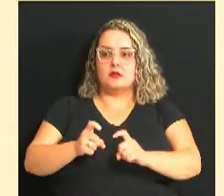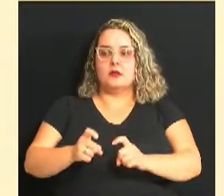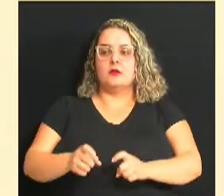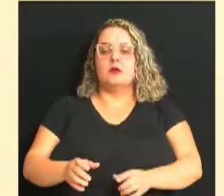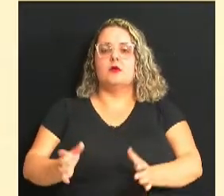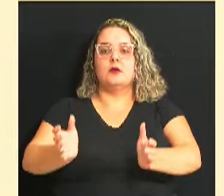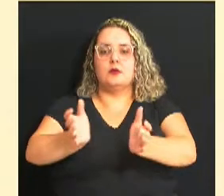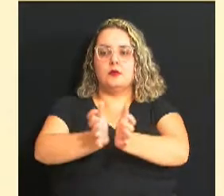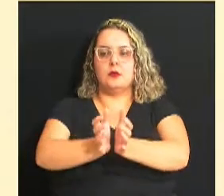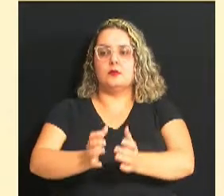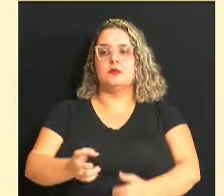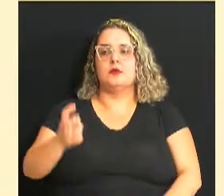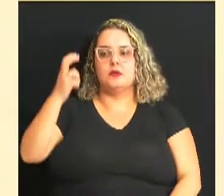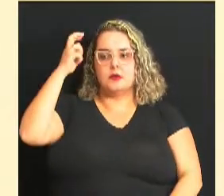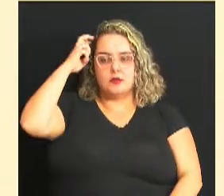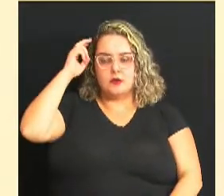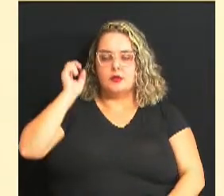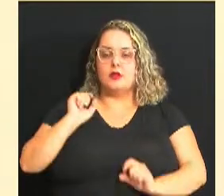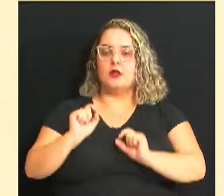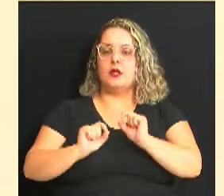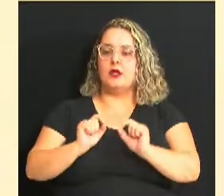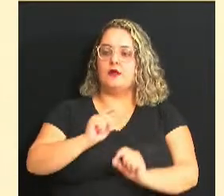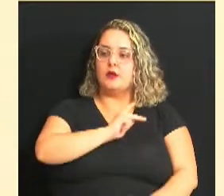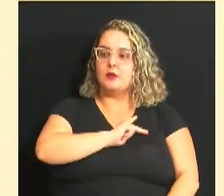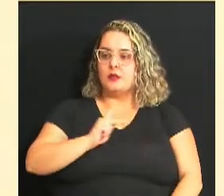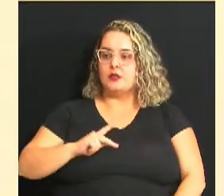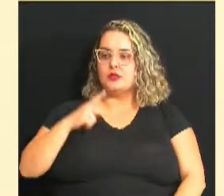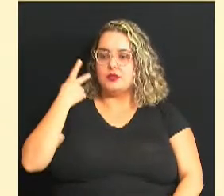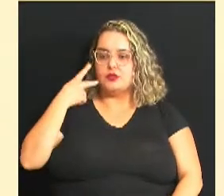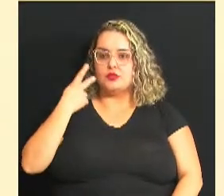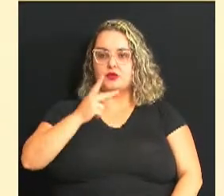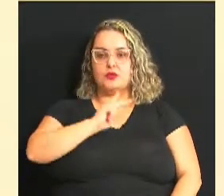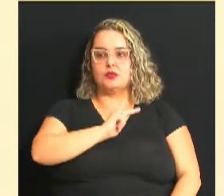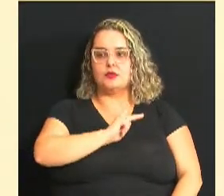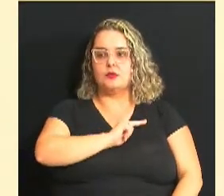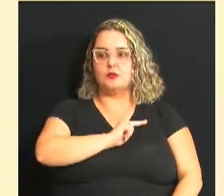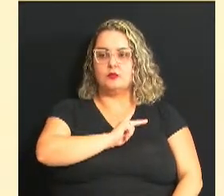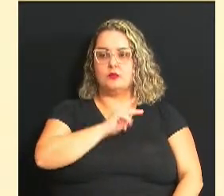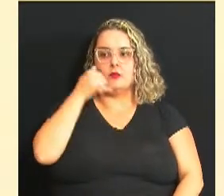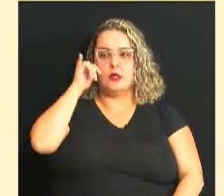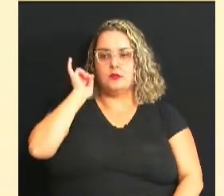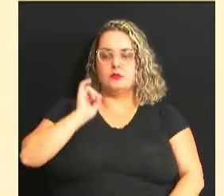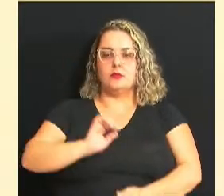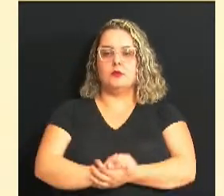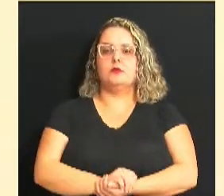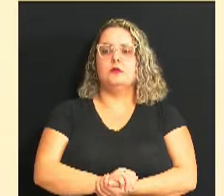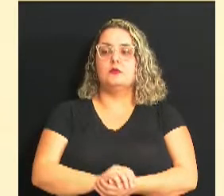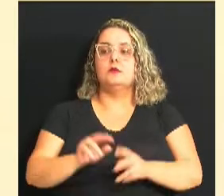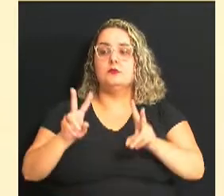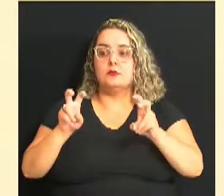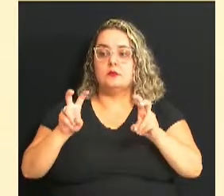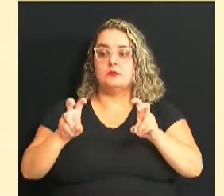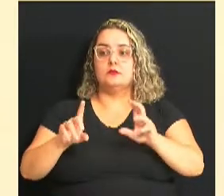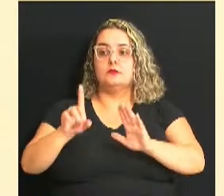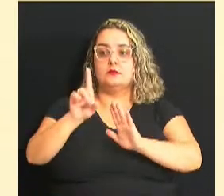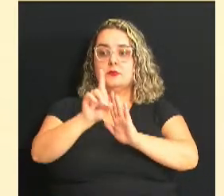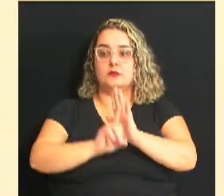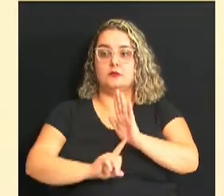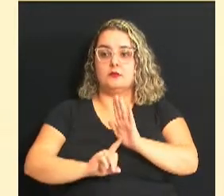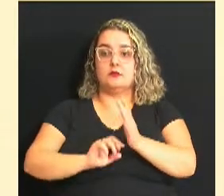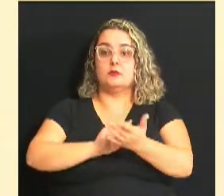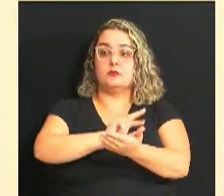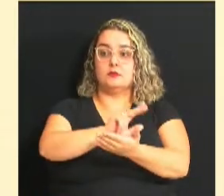Cultura. Quem vai comandar esta reunião é o vereador Paulo Búfalo e o tema de hoje é Direito à